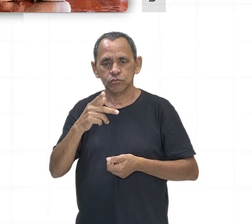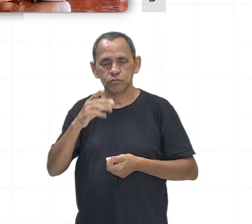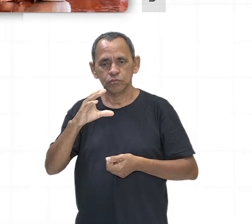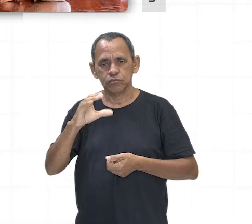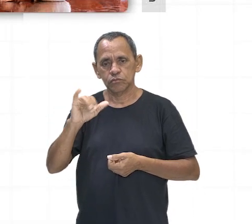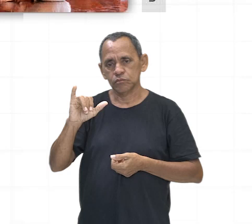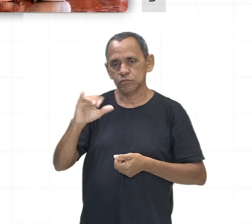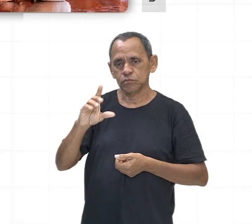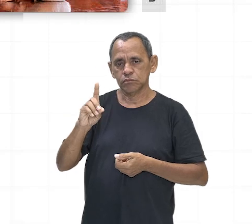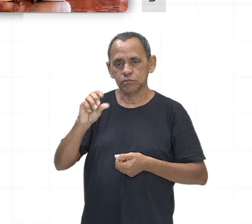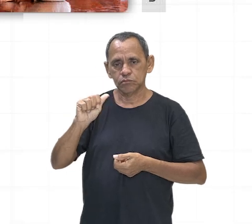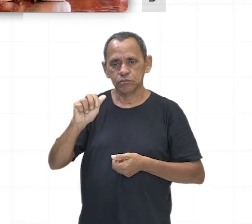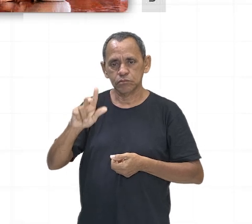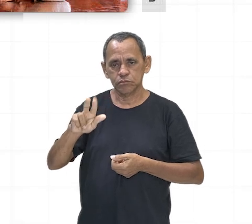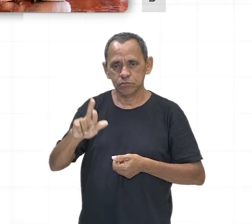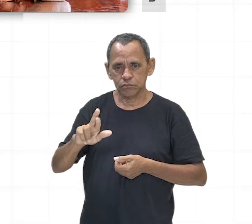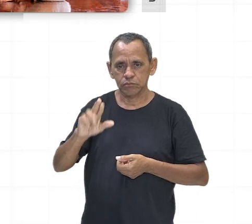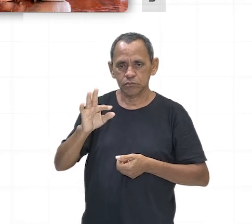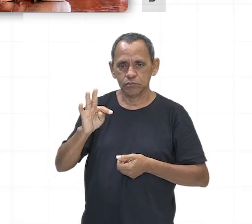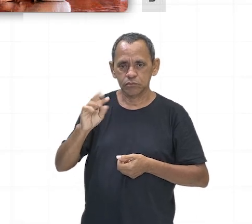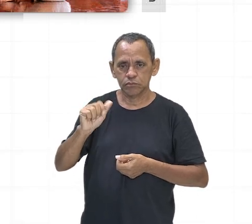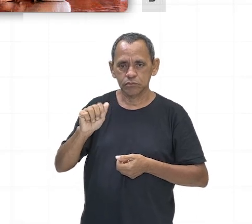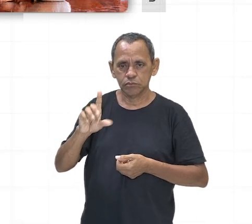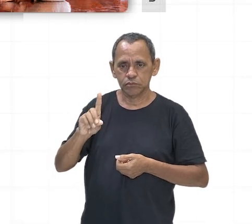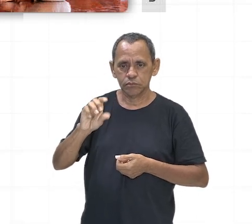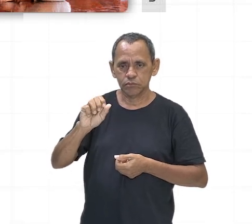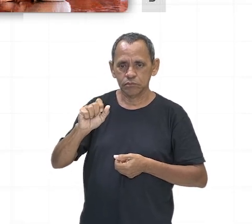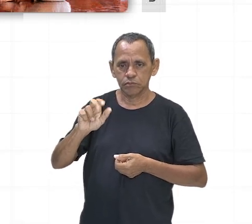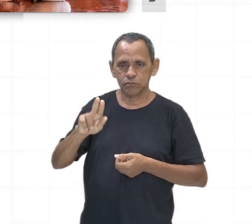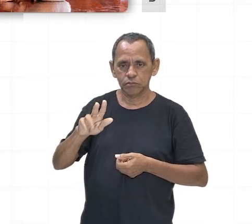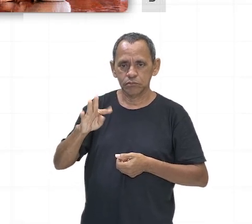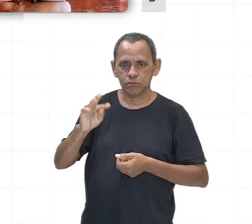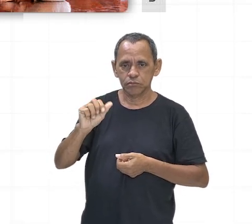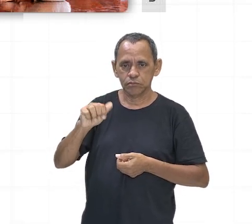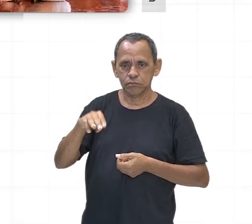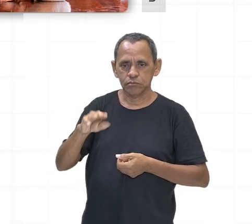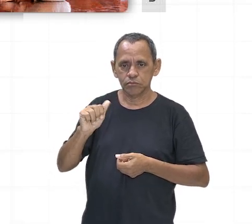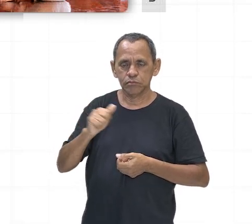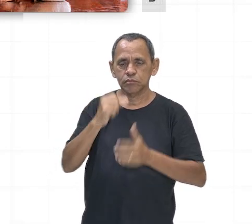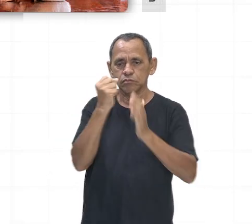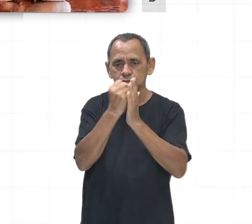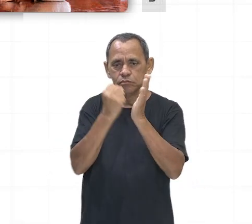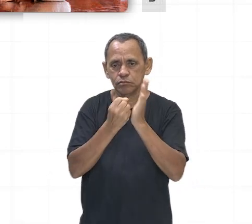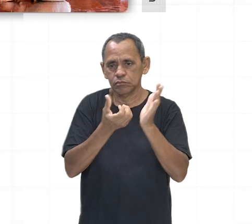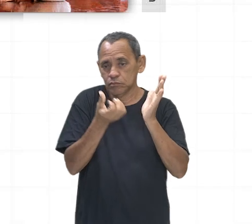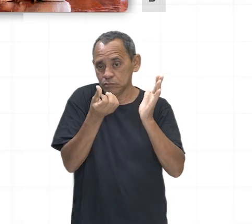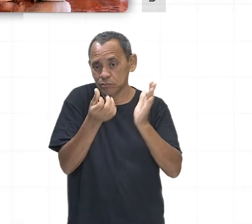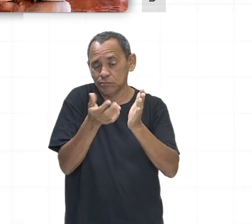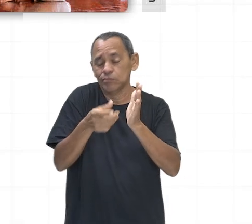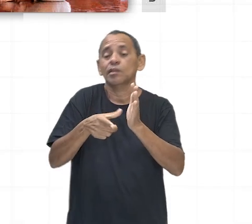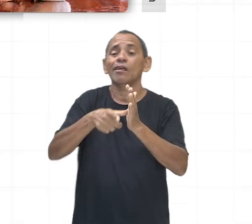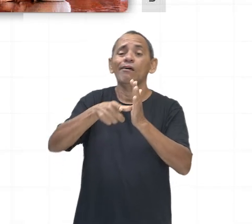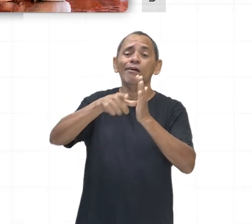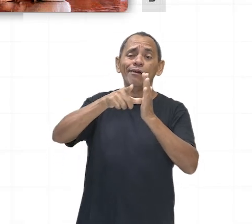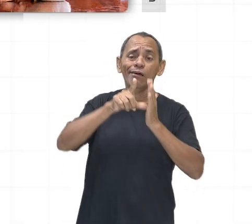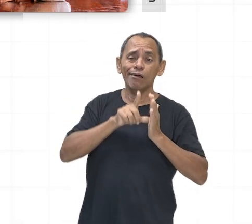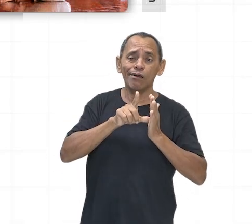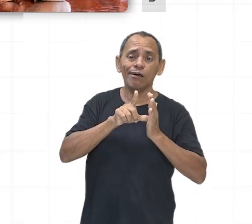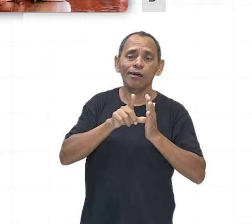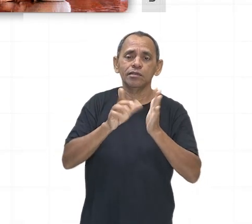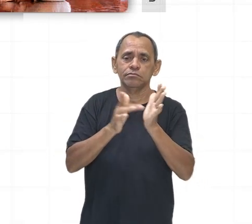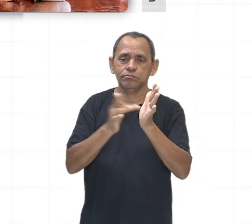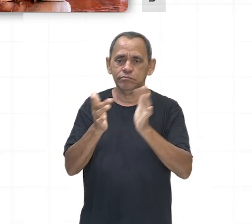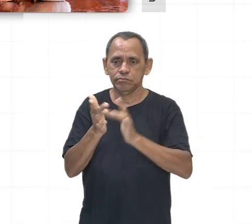o iluminado, o sábio, né, aí por volta do século VI a.C., lá na antiga